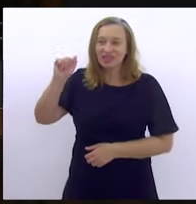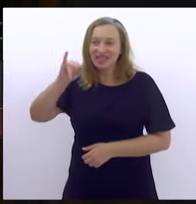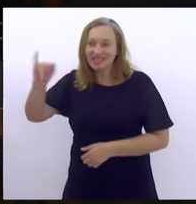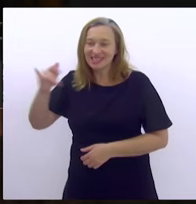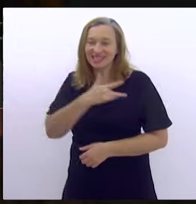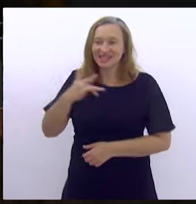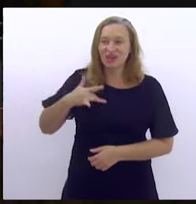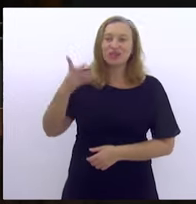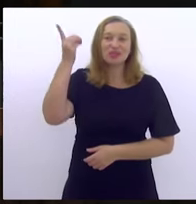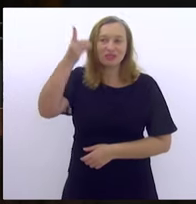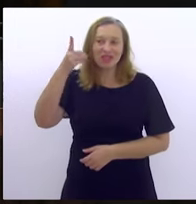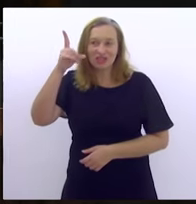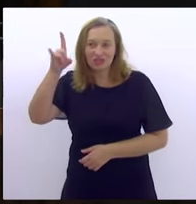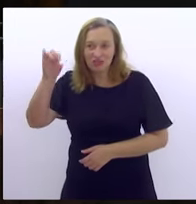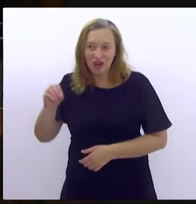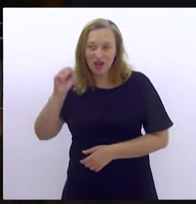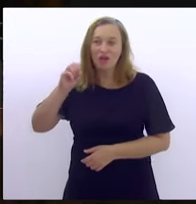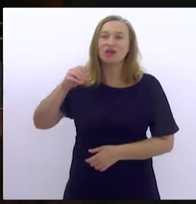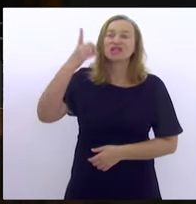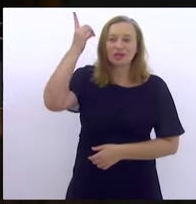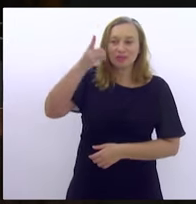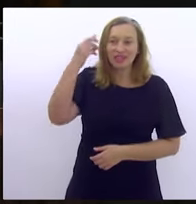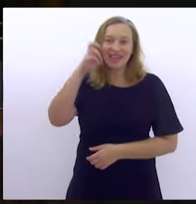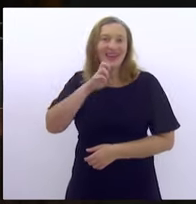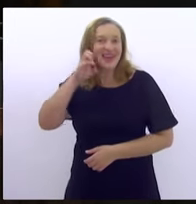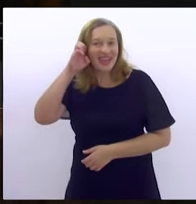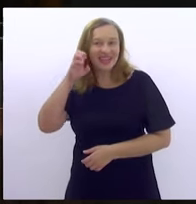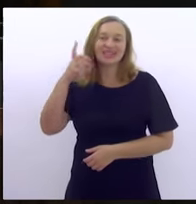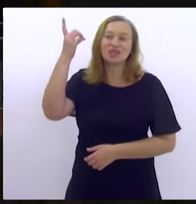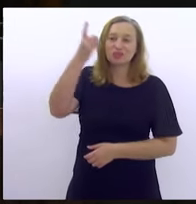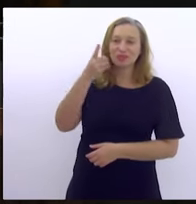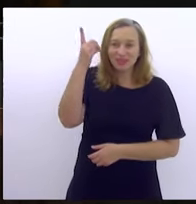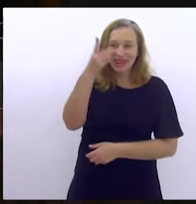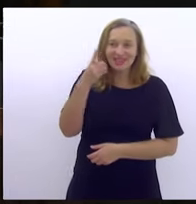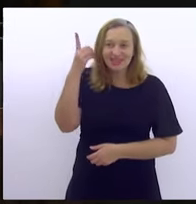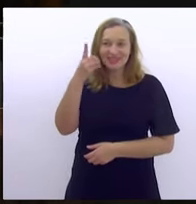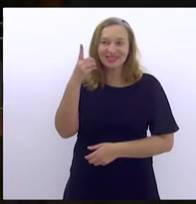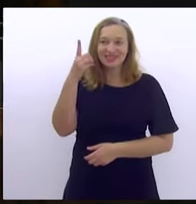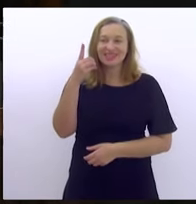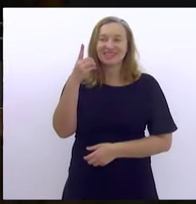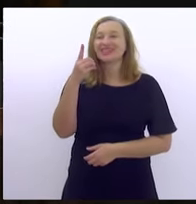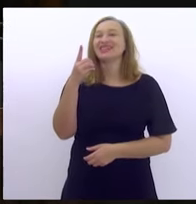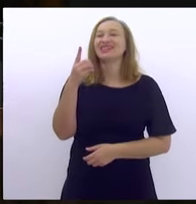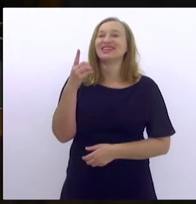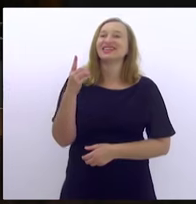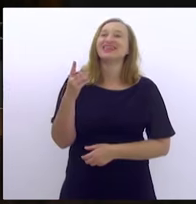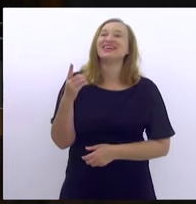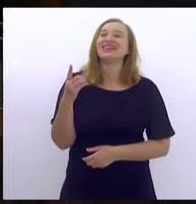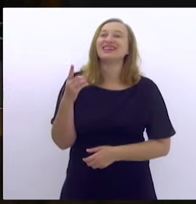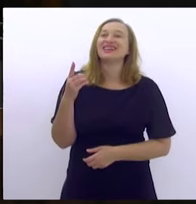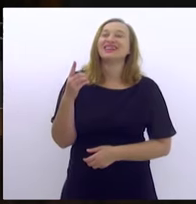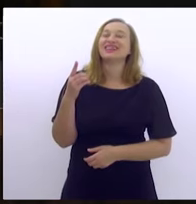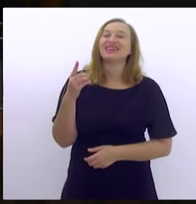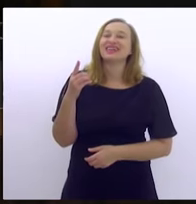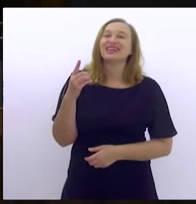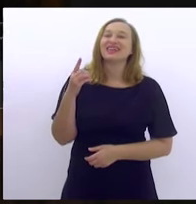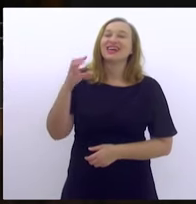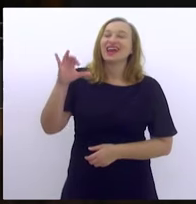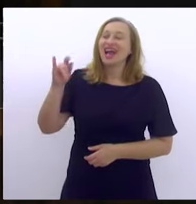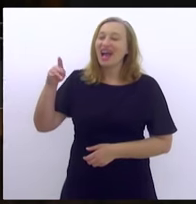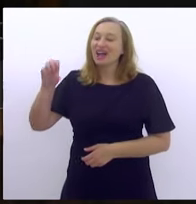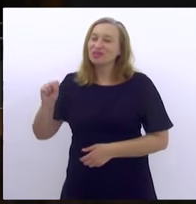Saúde, deputado Val, deputada Élica Takimoto, deputado te ajuda, Franciane Mota. Carlos